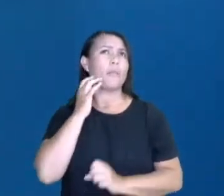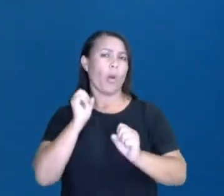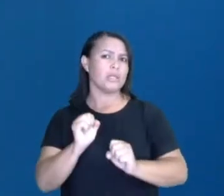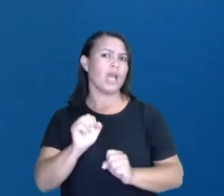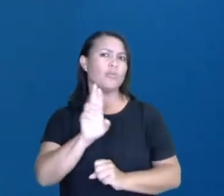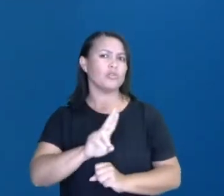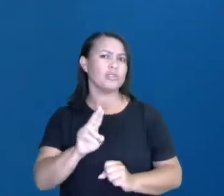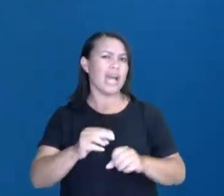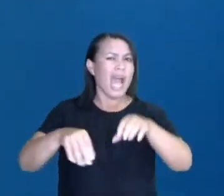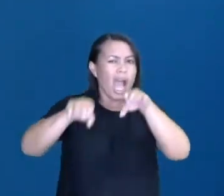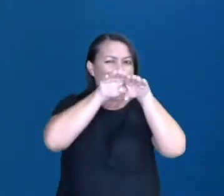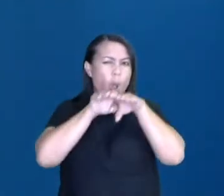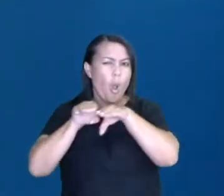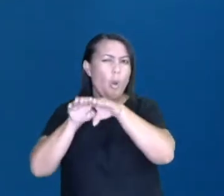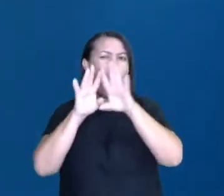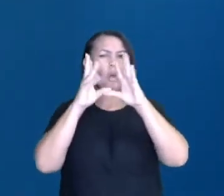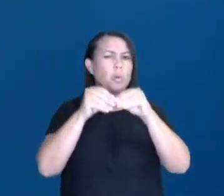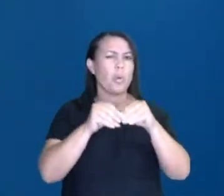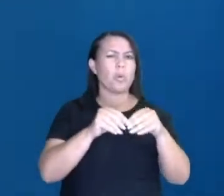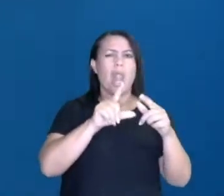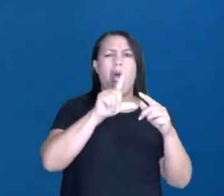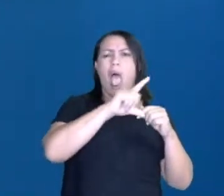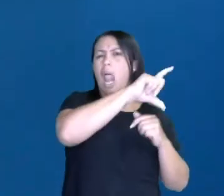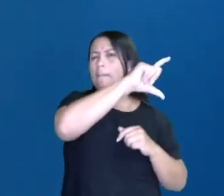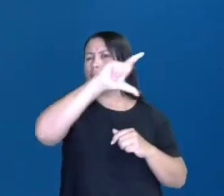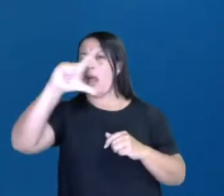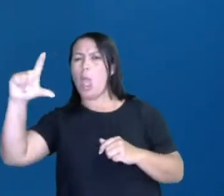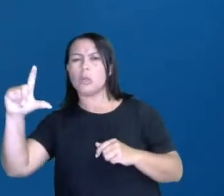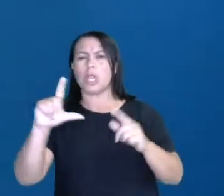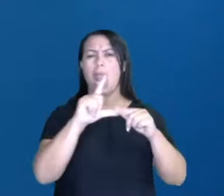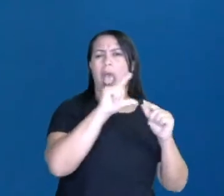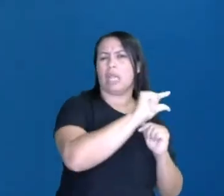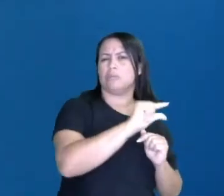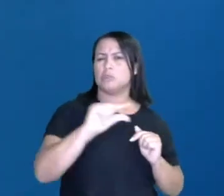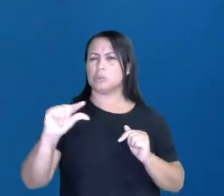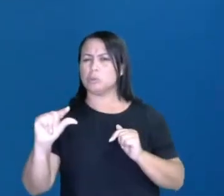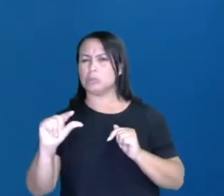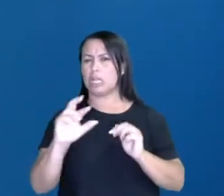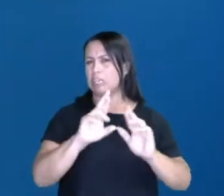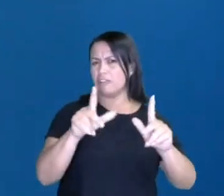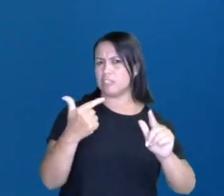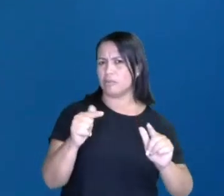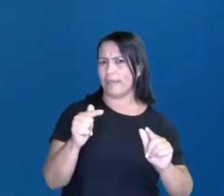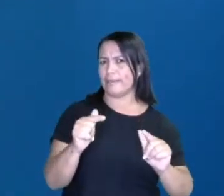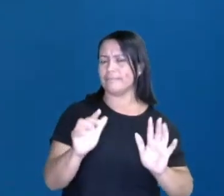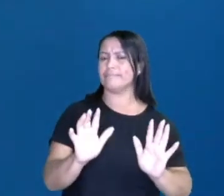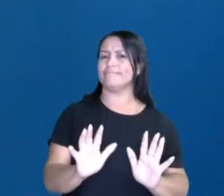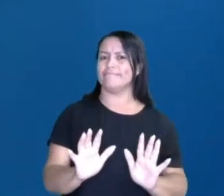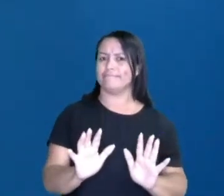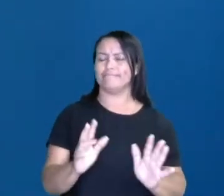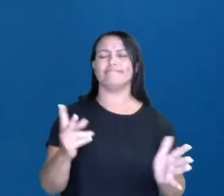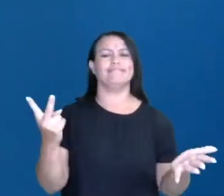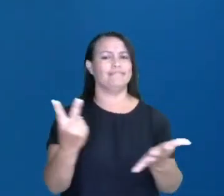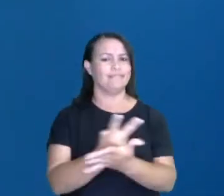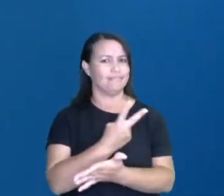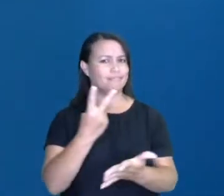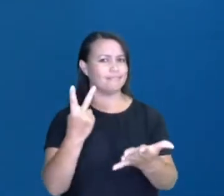utilizar tudo igual? As letras maiúsculas e as letras minúsculas, elas não têm diferença? É